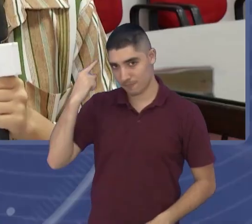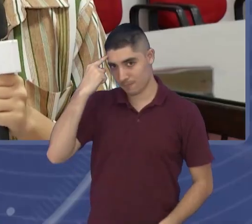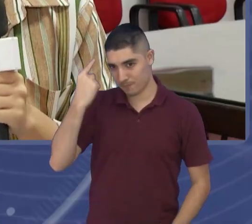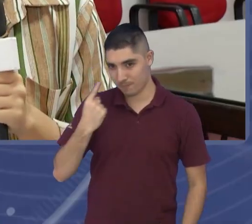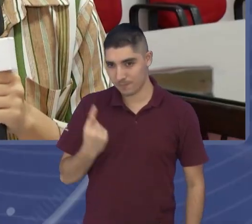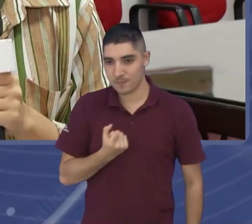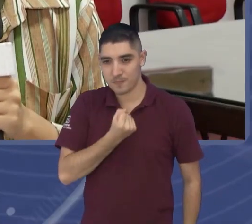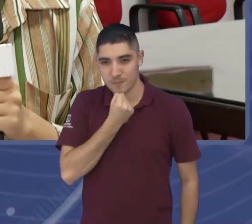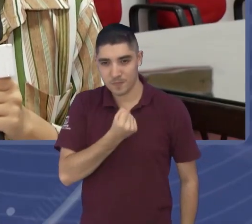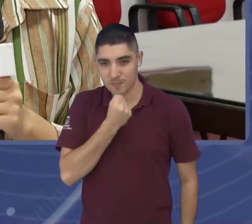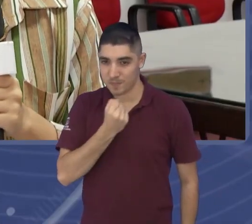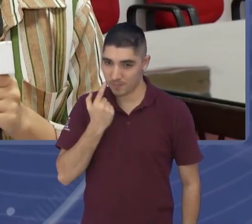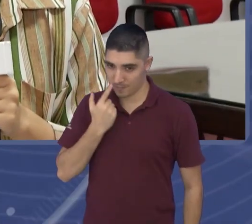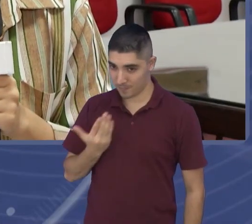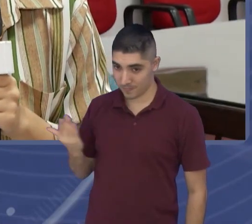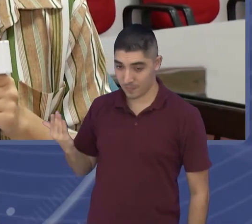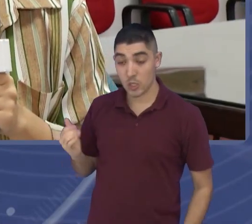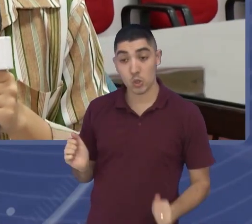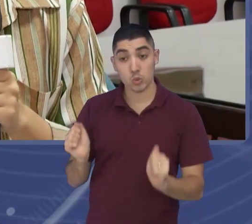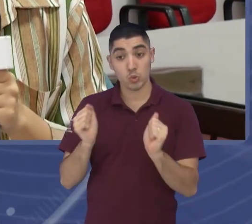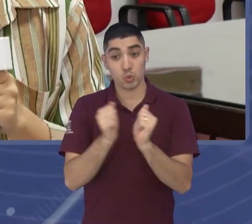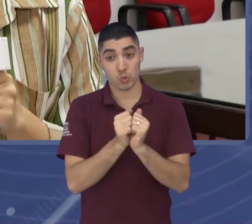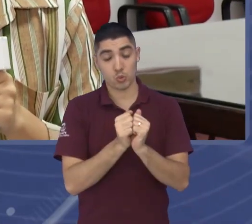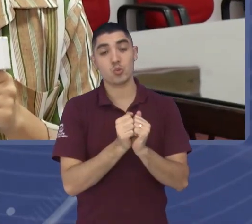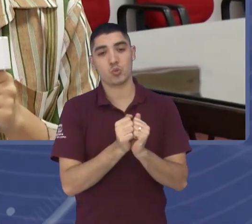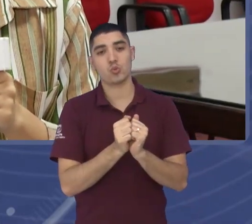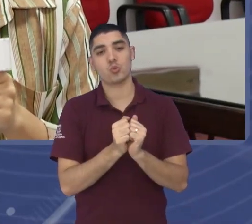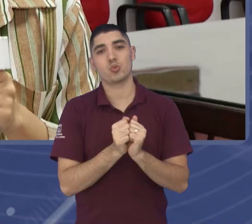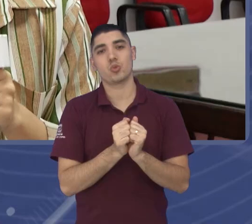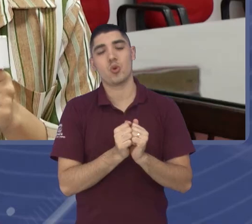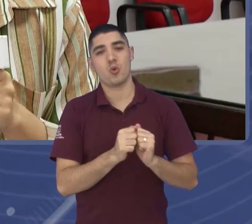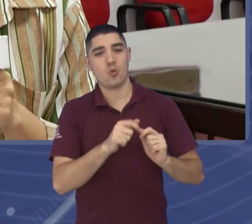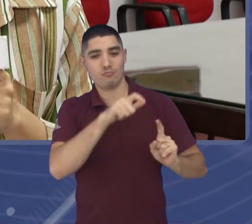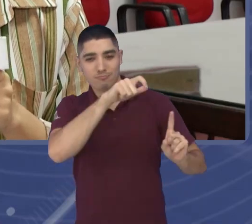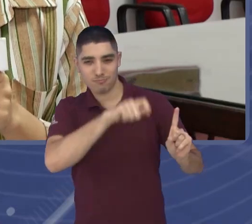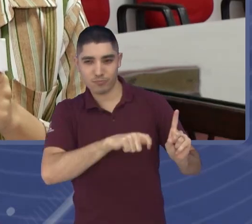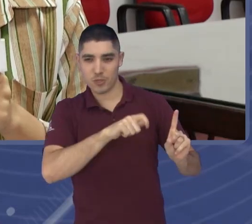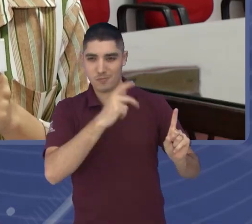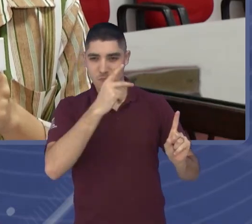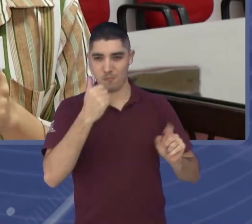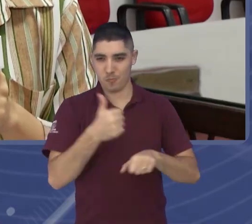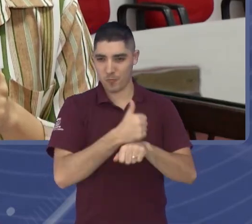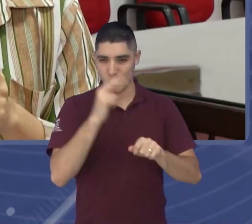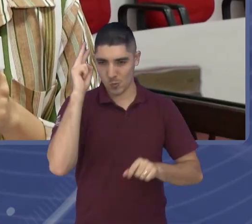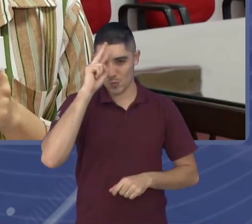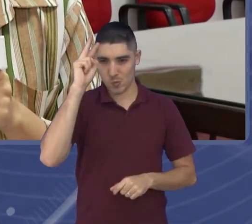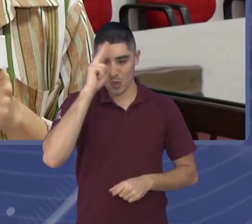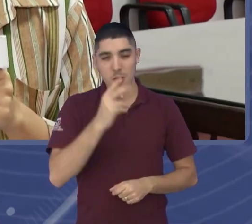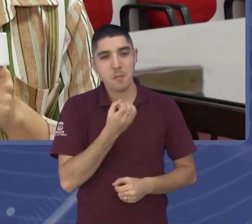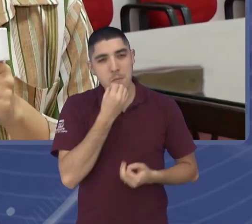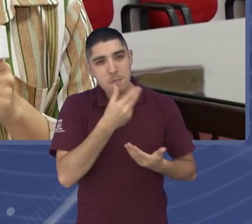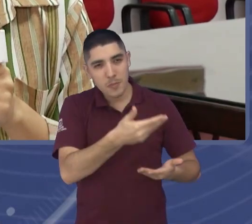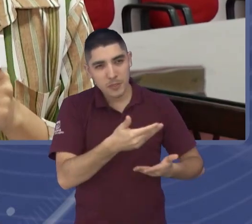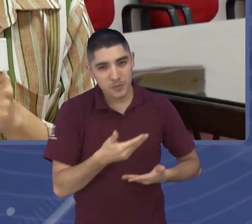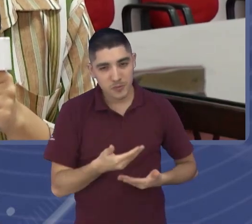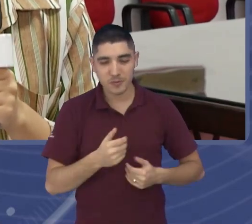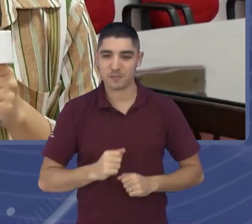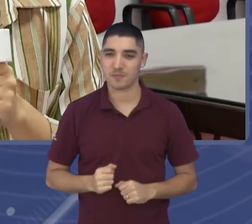Vick, que ela está com o historiador Edu Paiotti, não é mesmo, Tamires? Seja muito bem-vinda ao Diálogos.